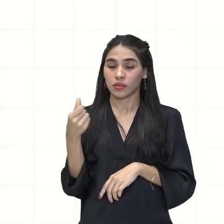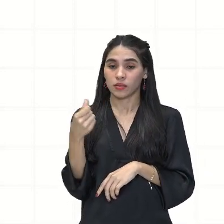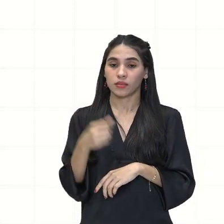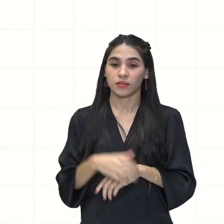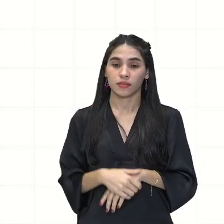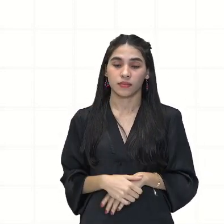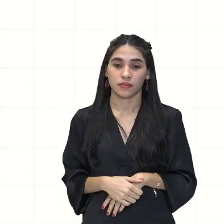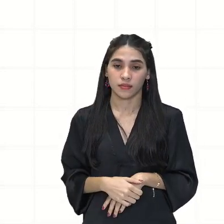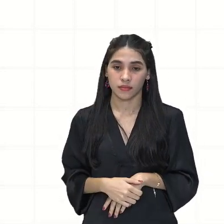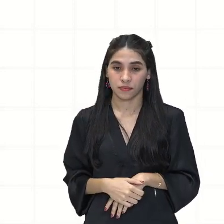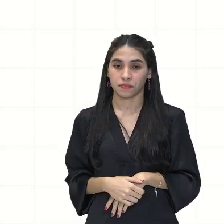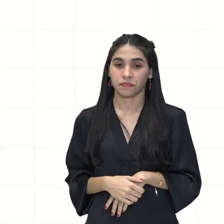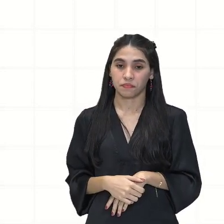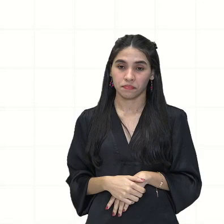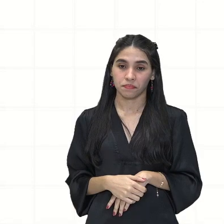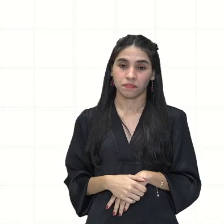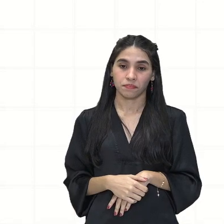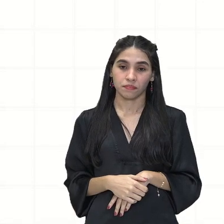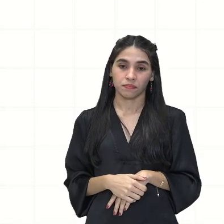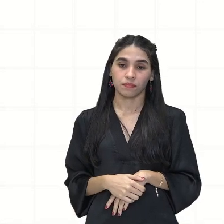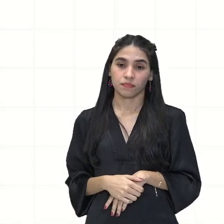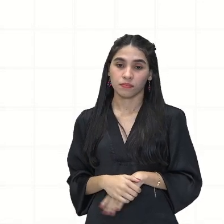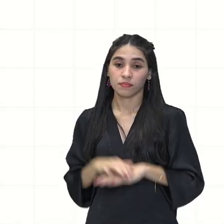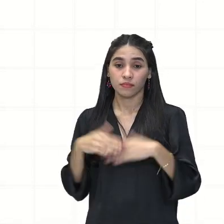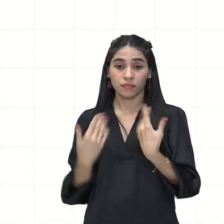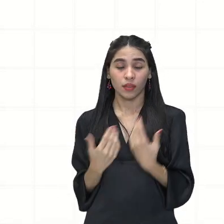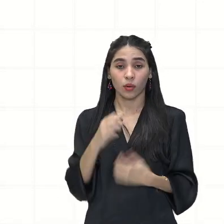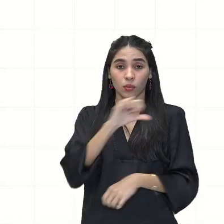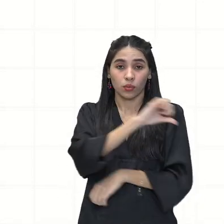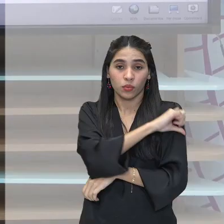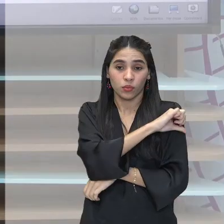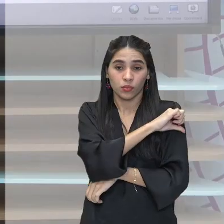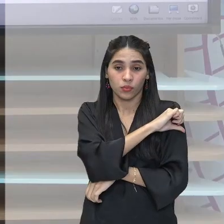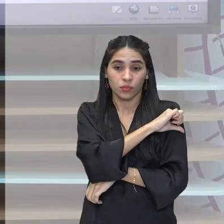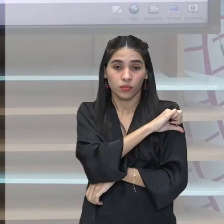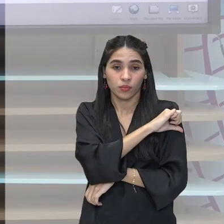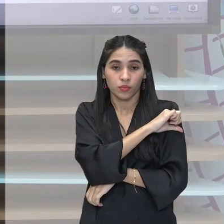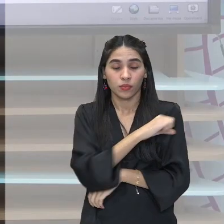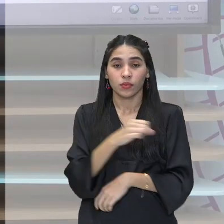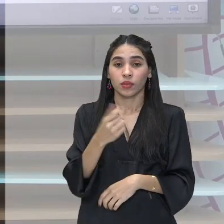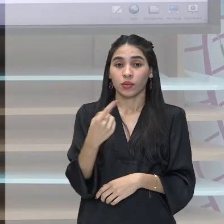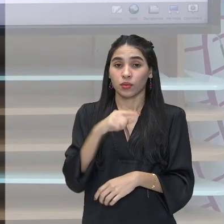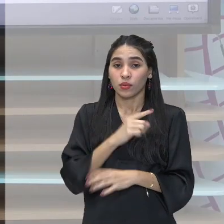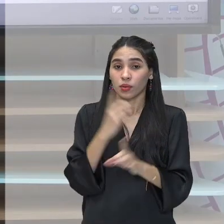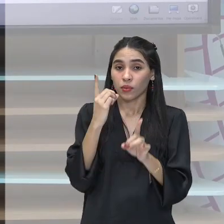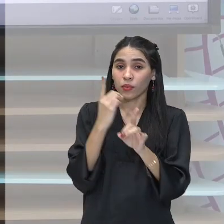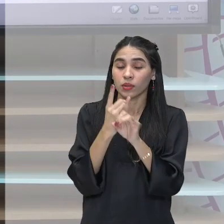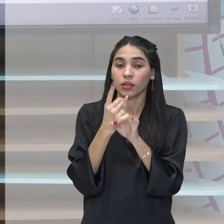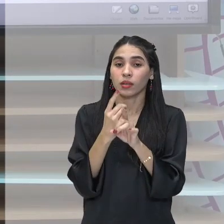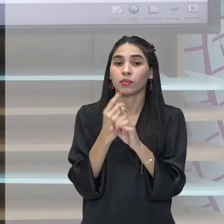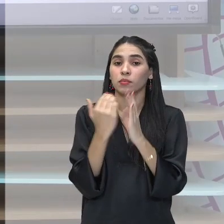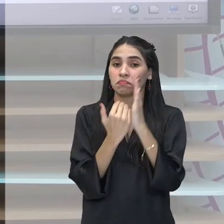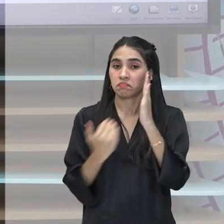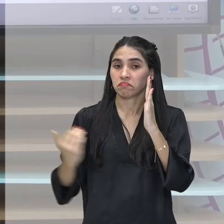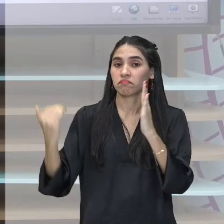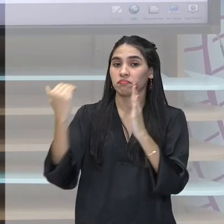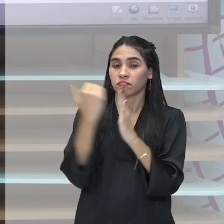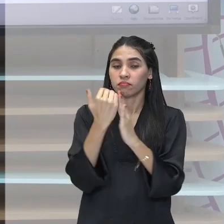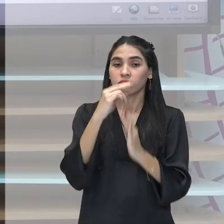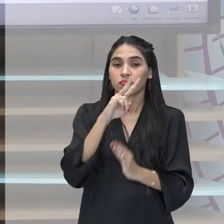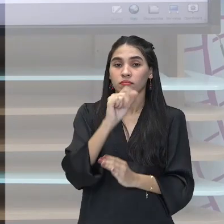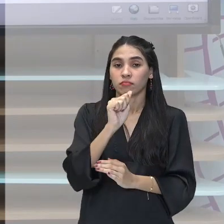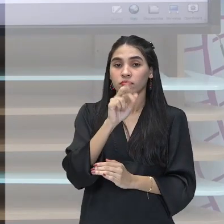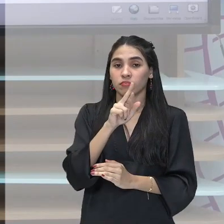13,66. Olha só, então, no nono ano, nós encontramos um valor alto para a